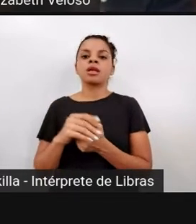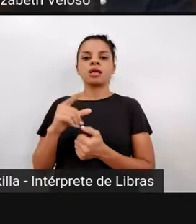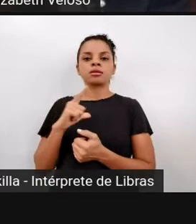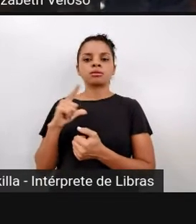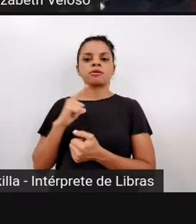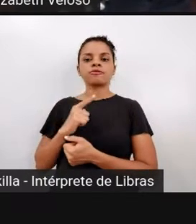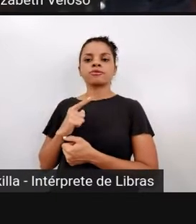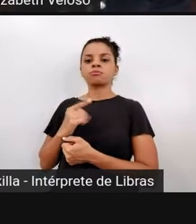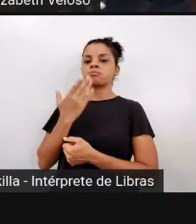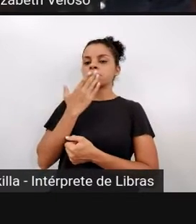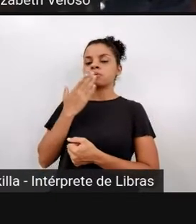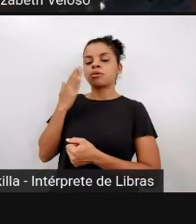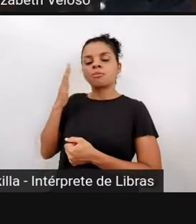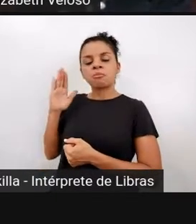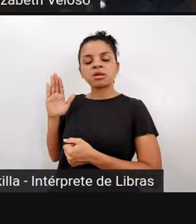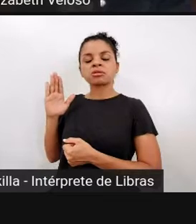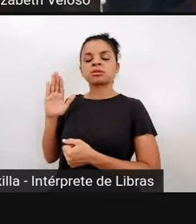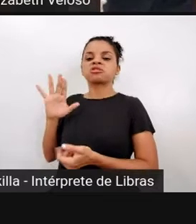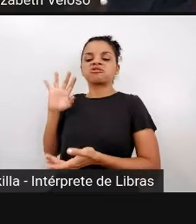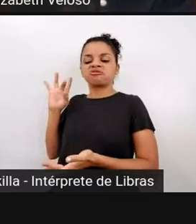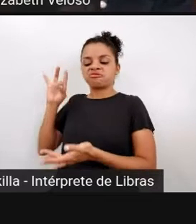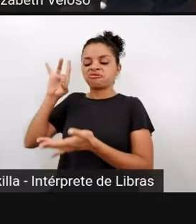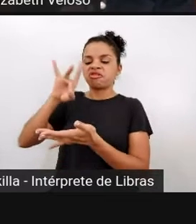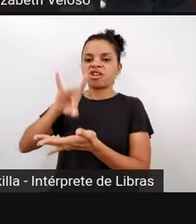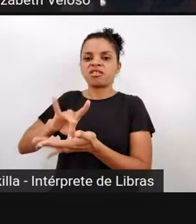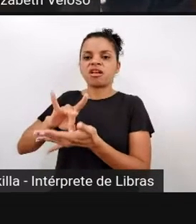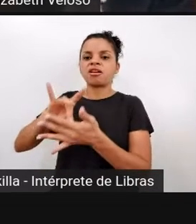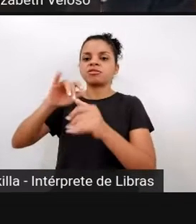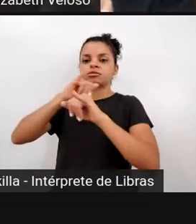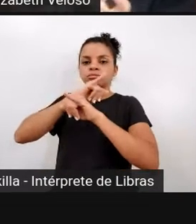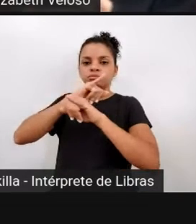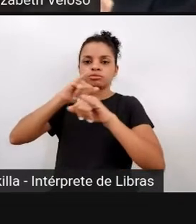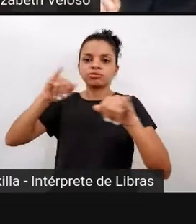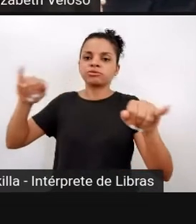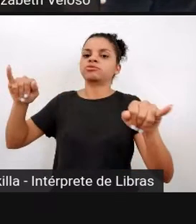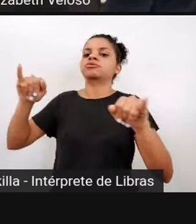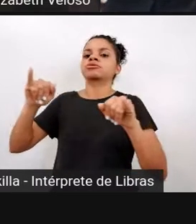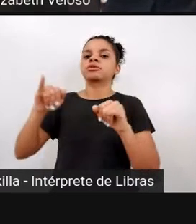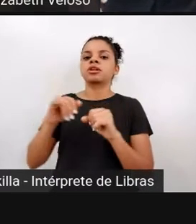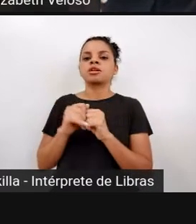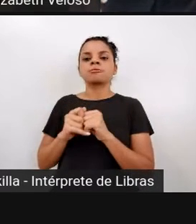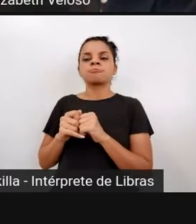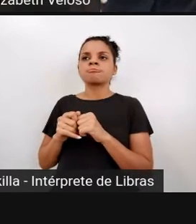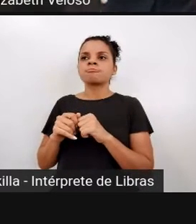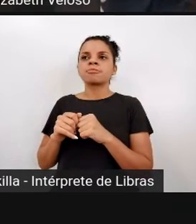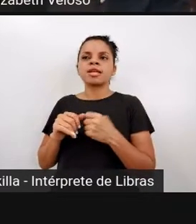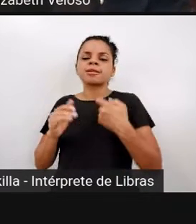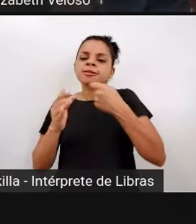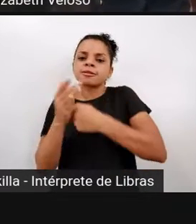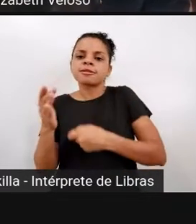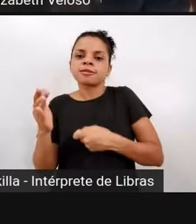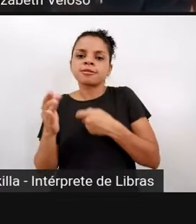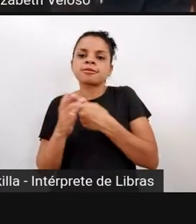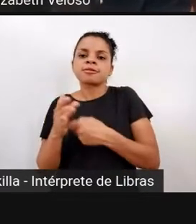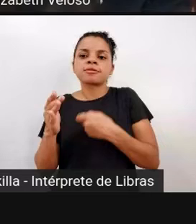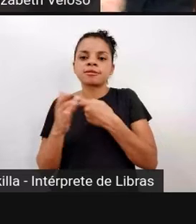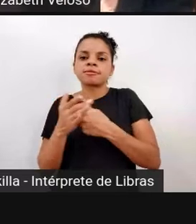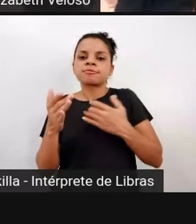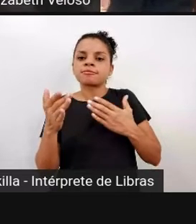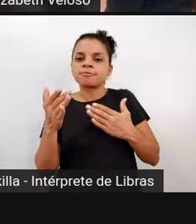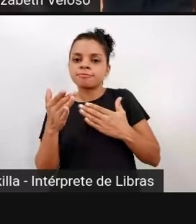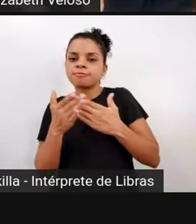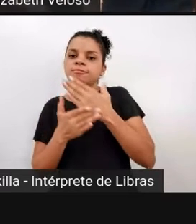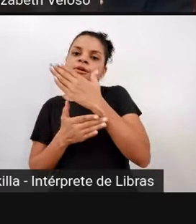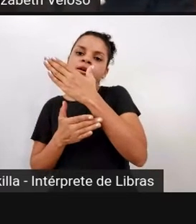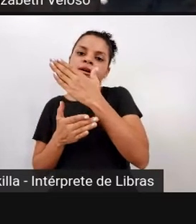democrática, verdadeiramente de muitas vozes, de muitas audiências, rompendo um pouquinho aquele canal unidirecional que a